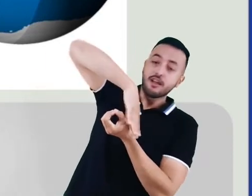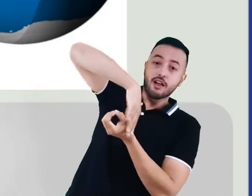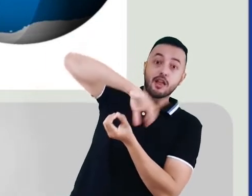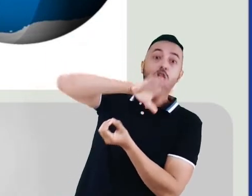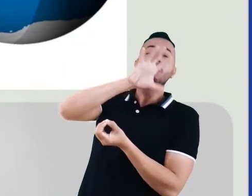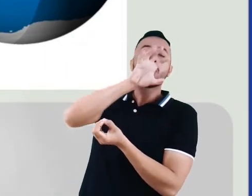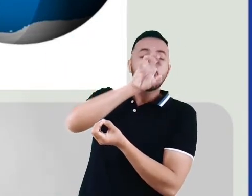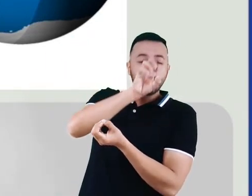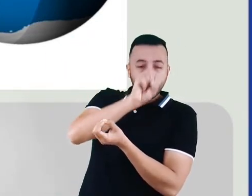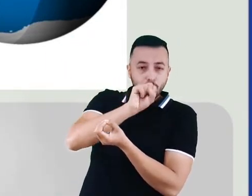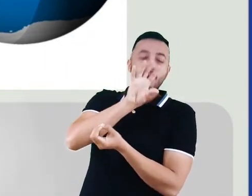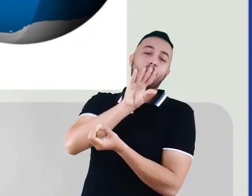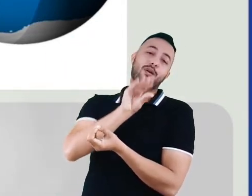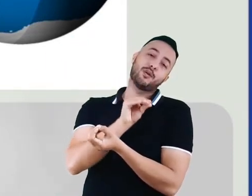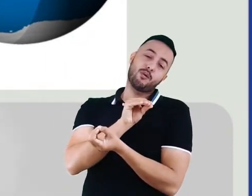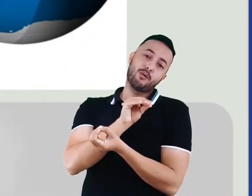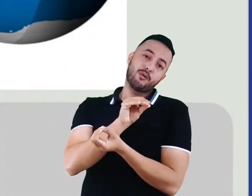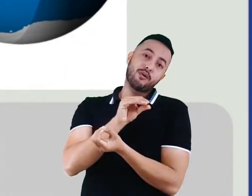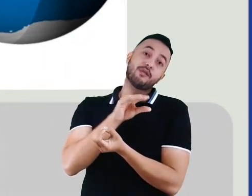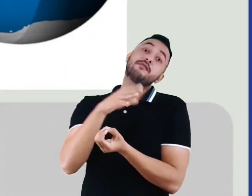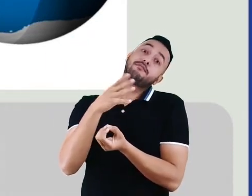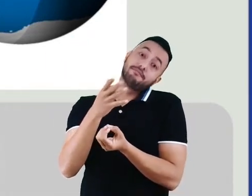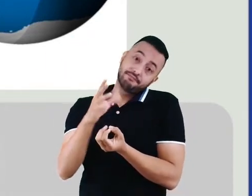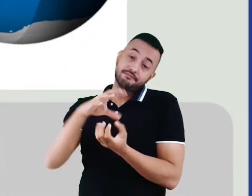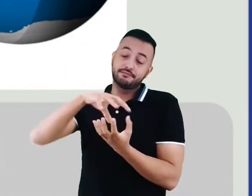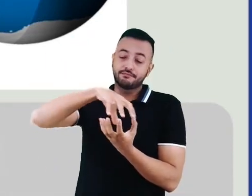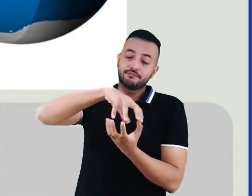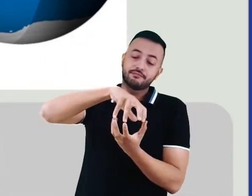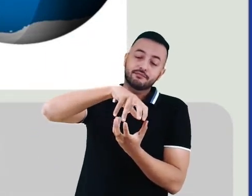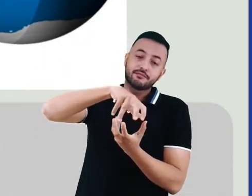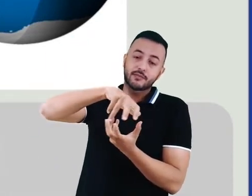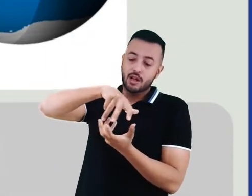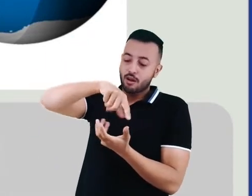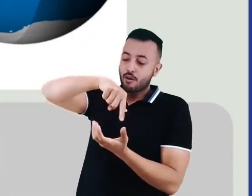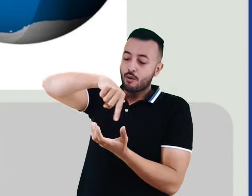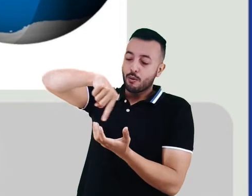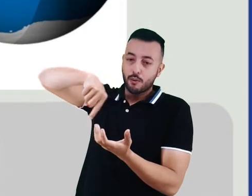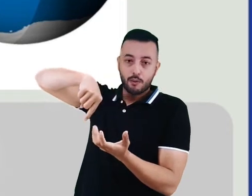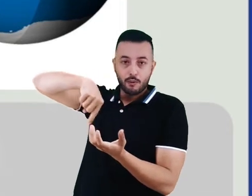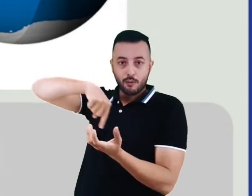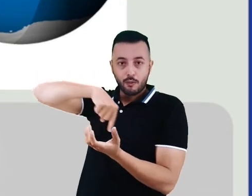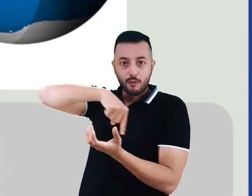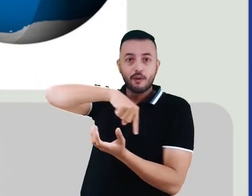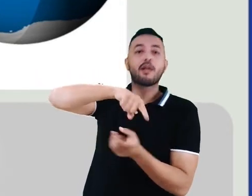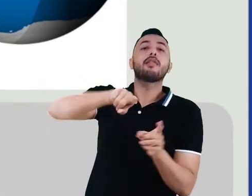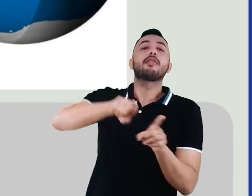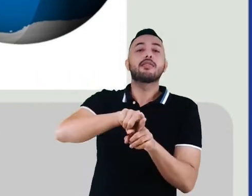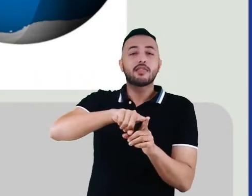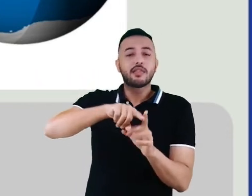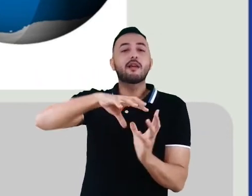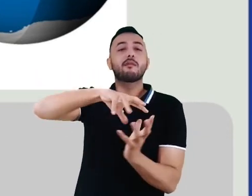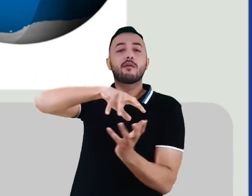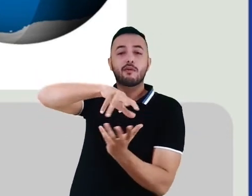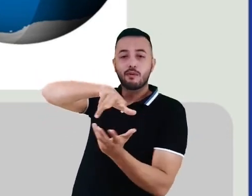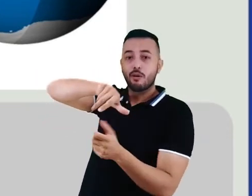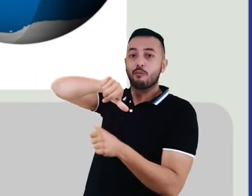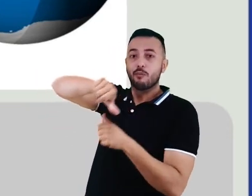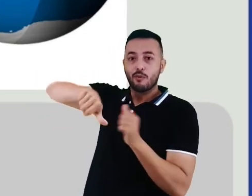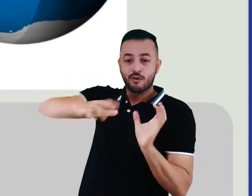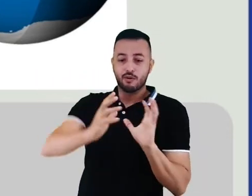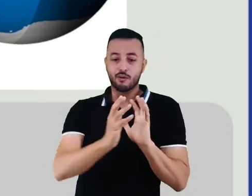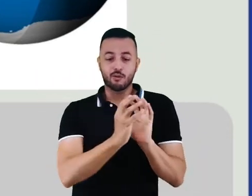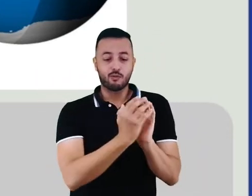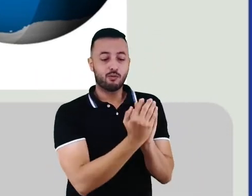então também o dia se acaba e se finda a noite, ou a noite se finda e começa um novo dia. Por